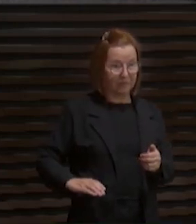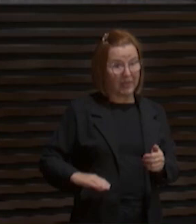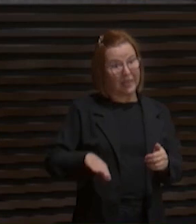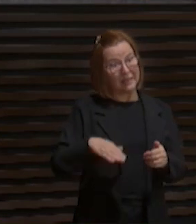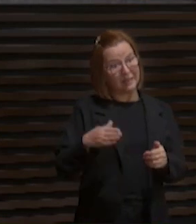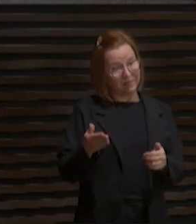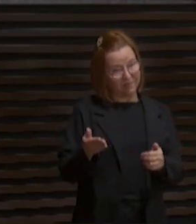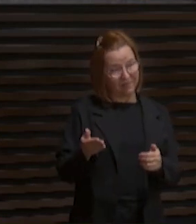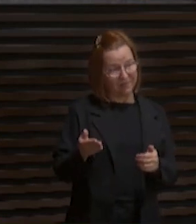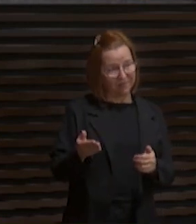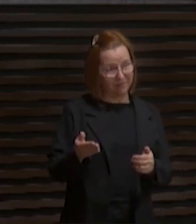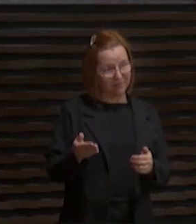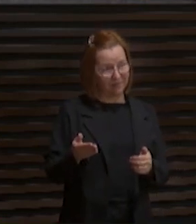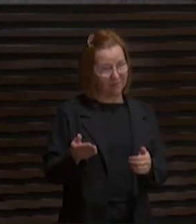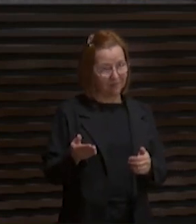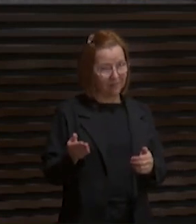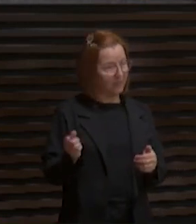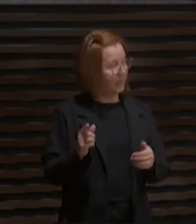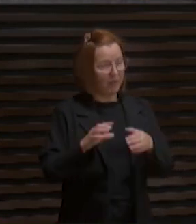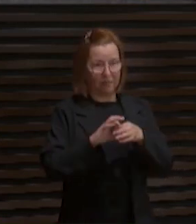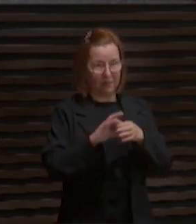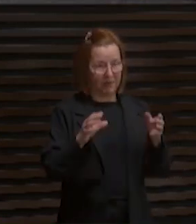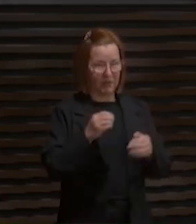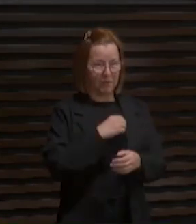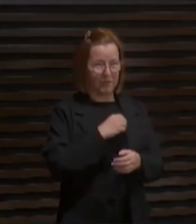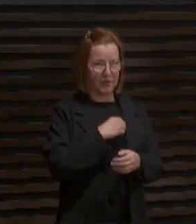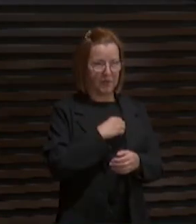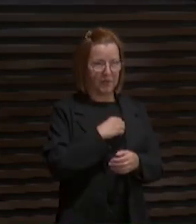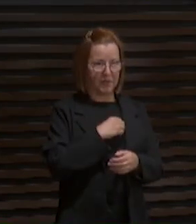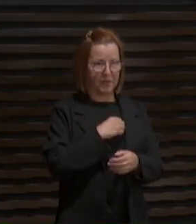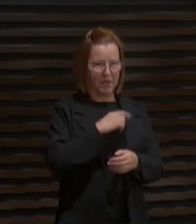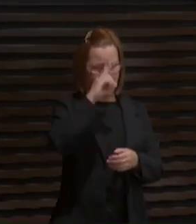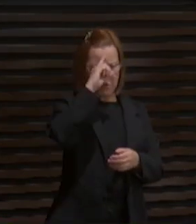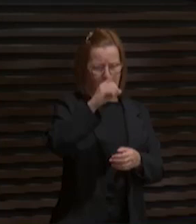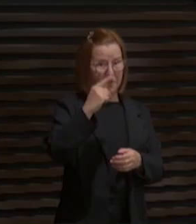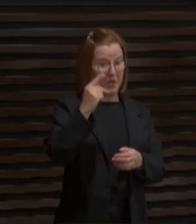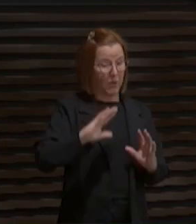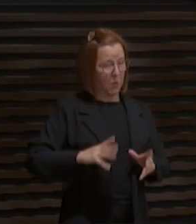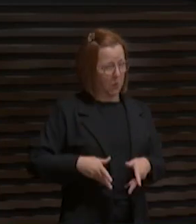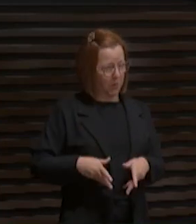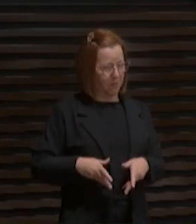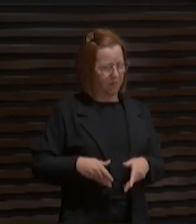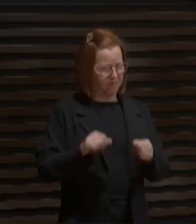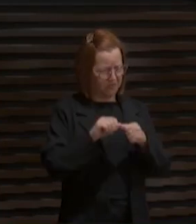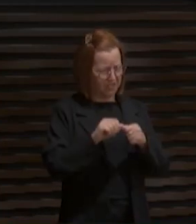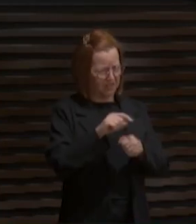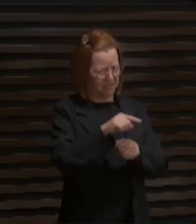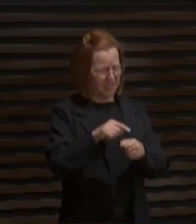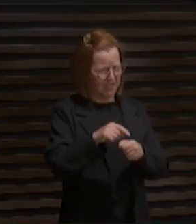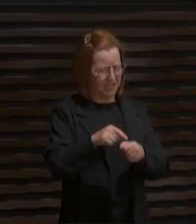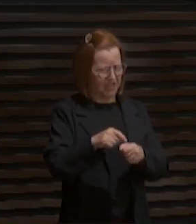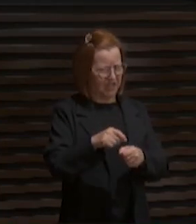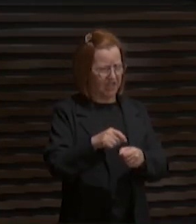Portanto, não permitam que o pecado reine em seu corpo mortal, fazendo com que vocês obedeçam às